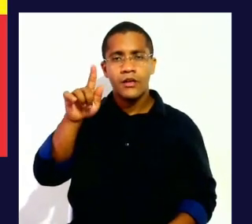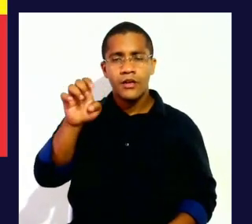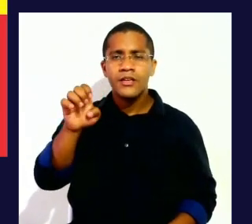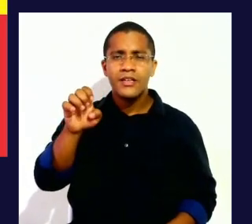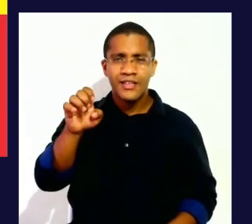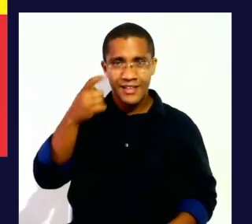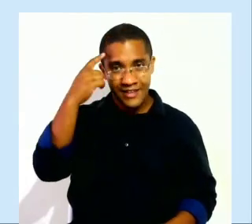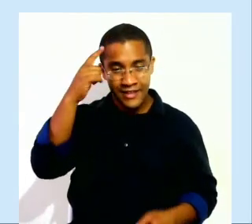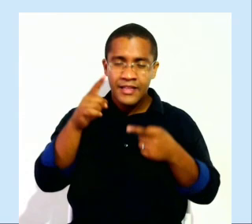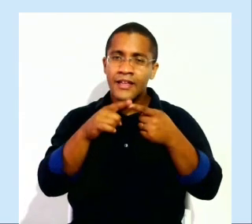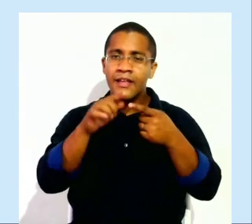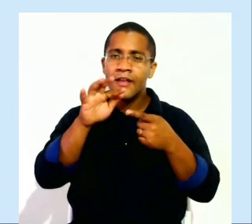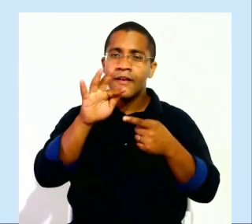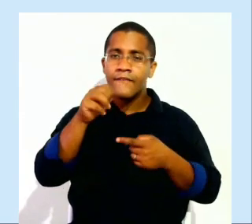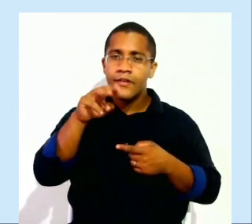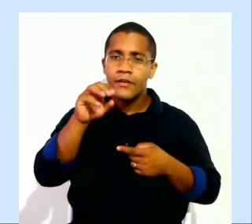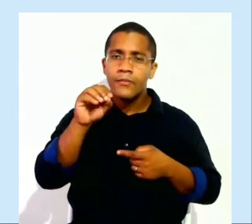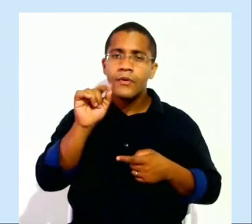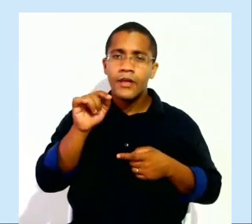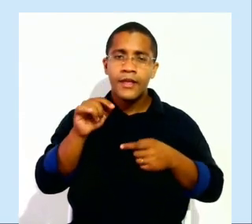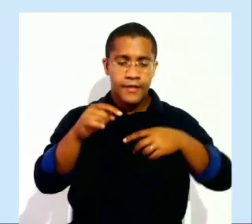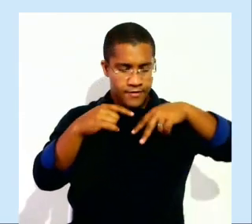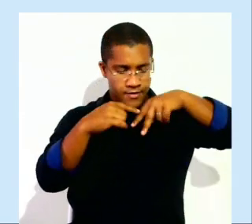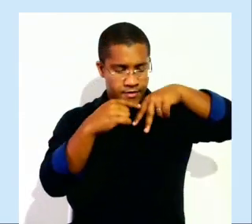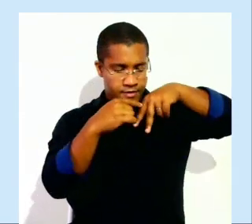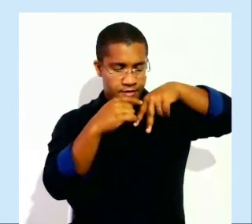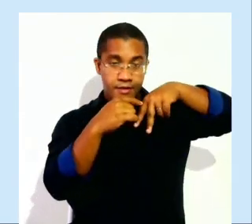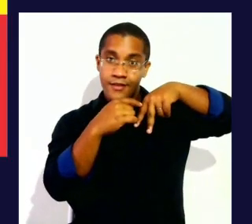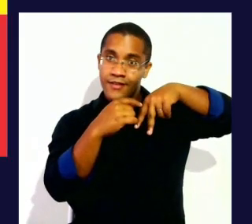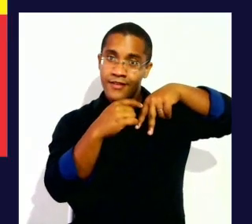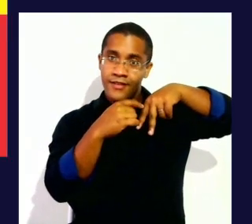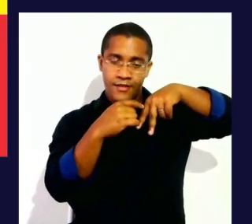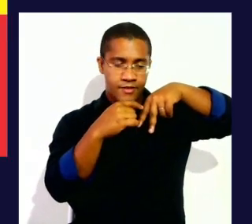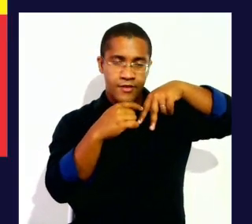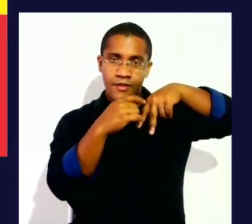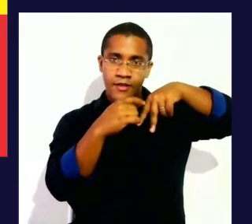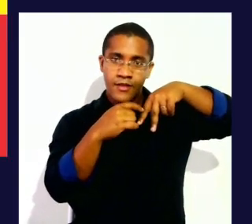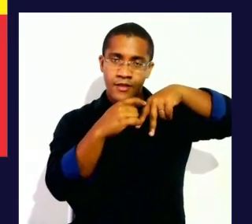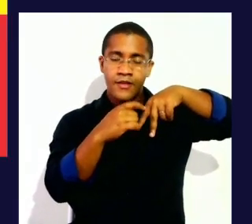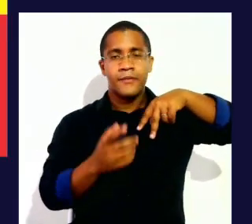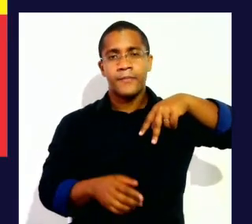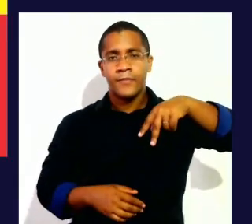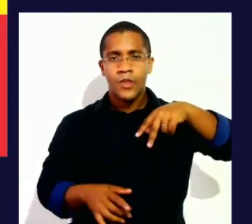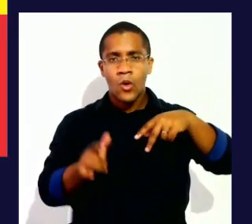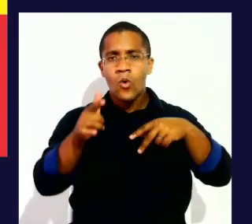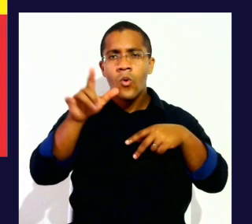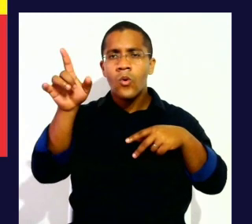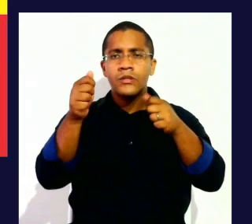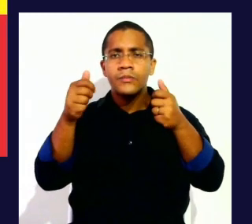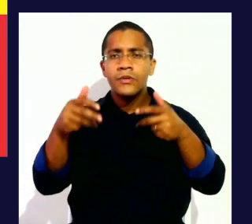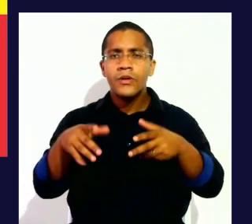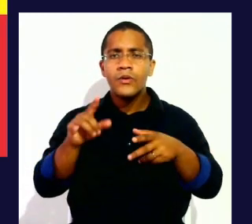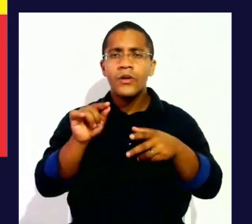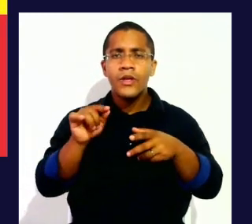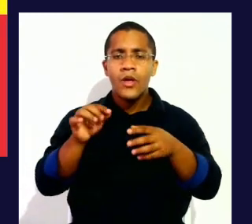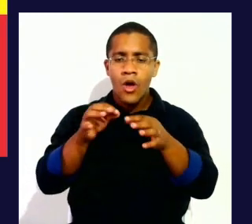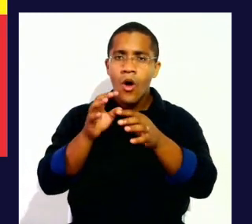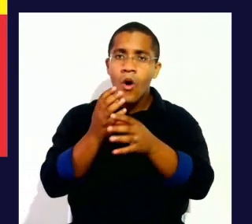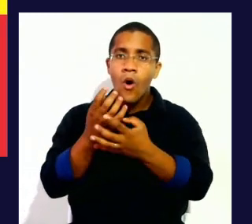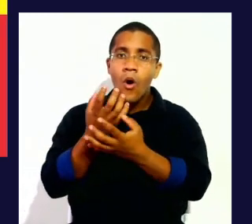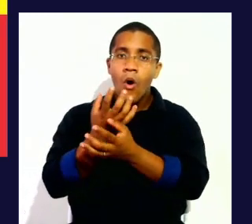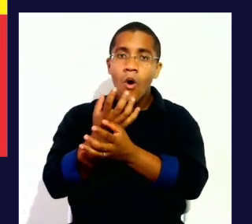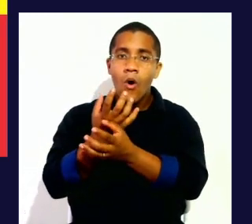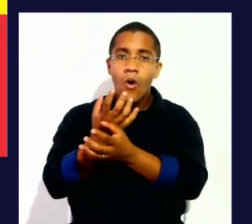na realidade, é aquele osso que a gente vai ter na nossa perna, Falando de novo sobre a classificação, a gente tem os